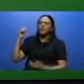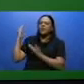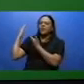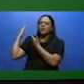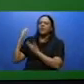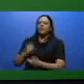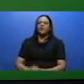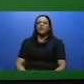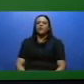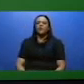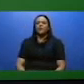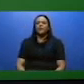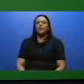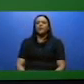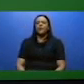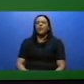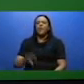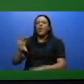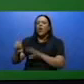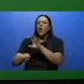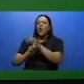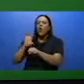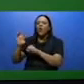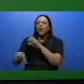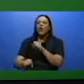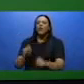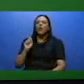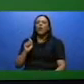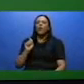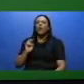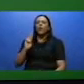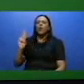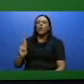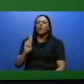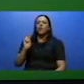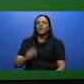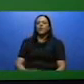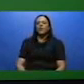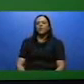caldeirão de terracota? Para colher o grão. O que a gente usou?